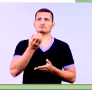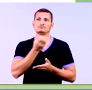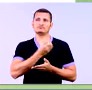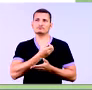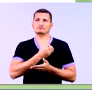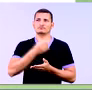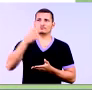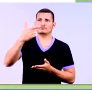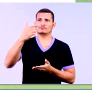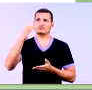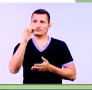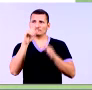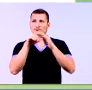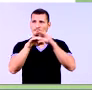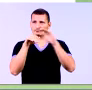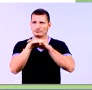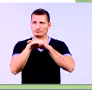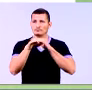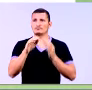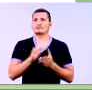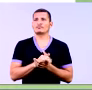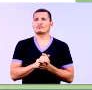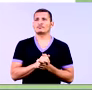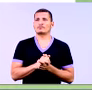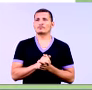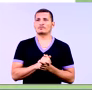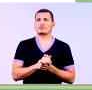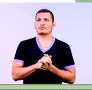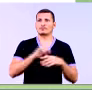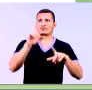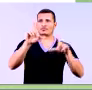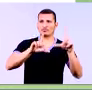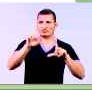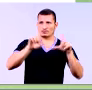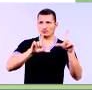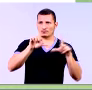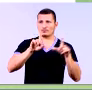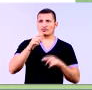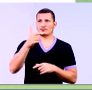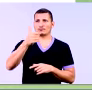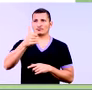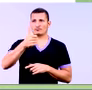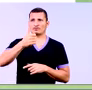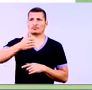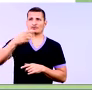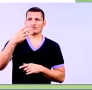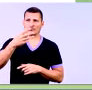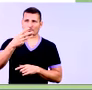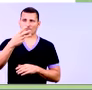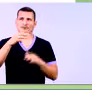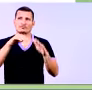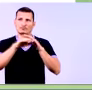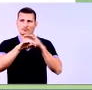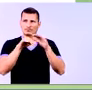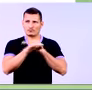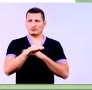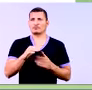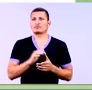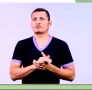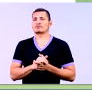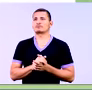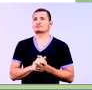20 unidades em estoque. Né? E para o produto TV Plasma, nós temos 13 unidades em estoque.